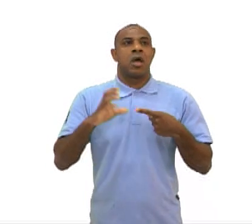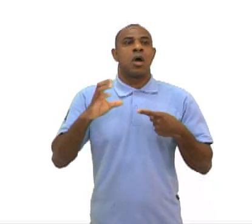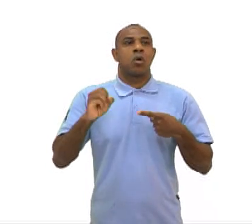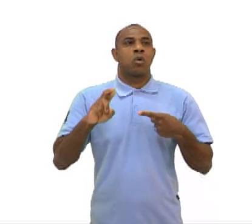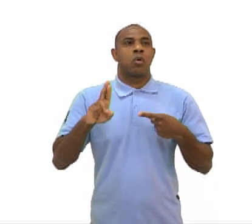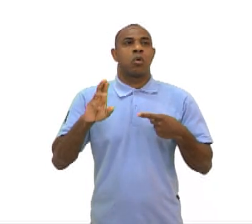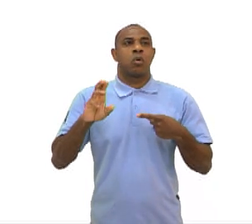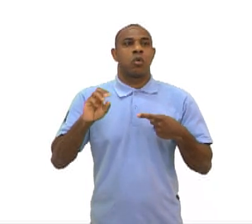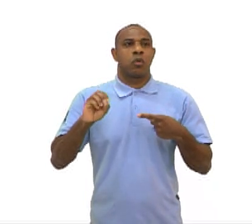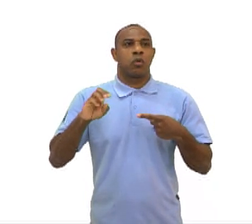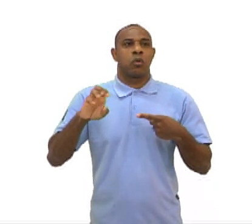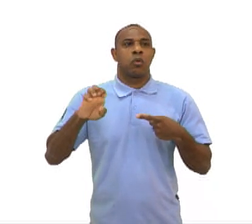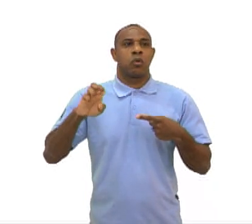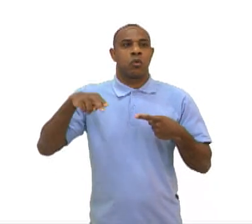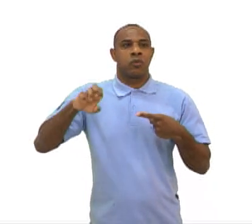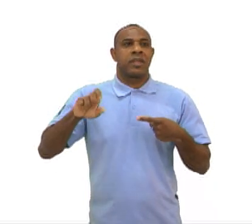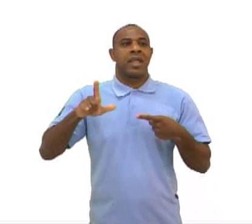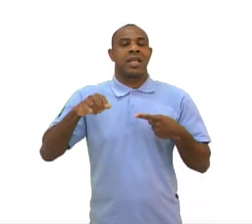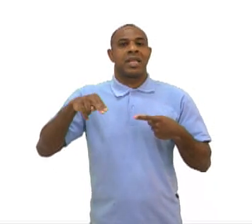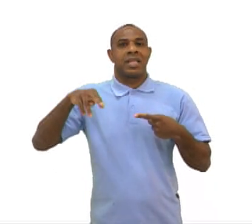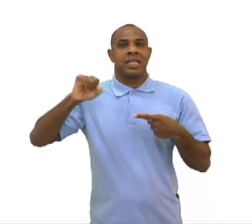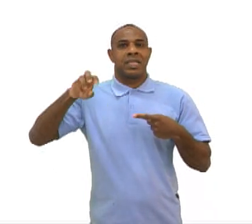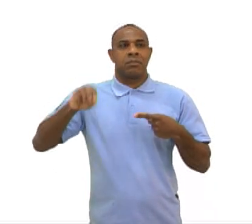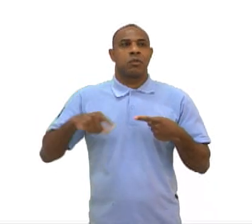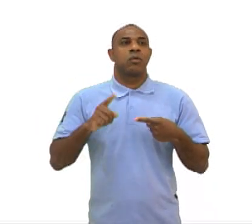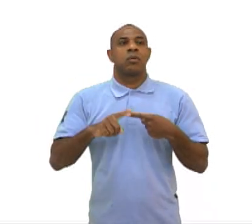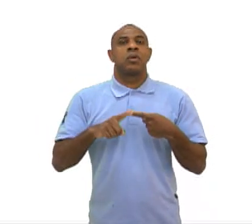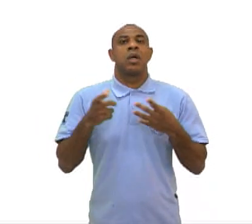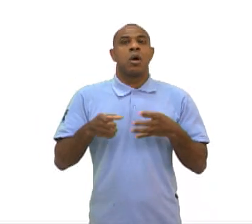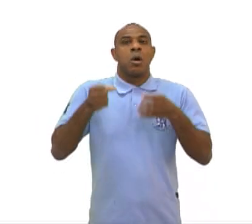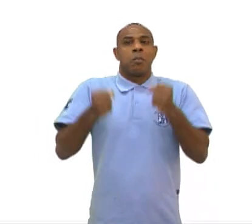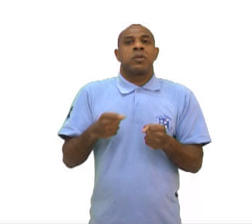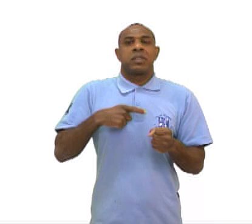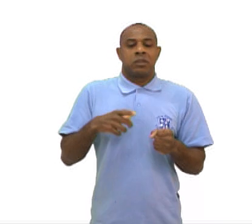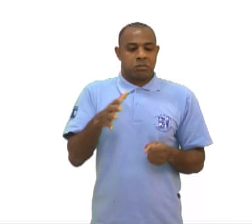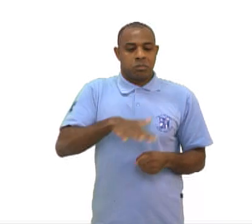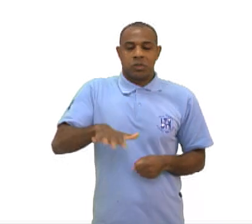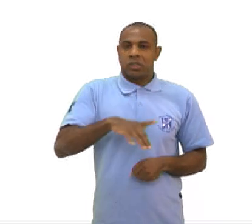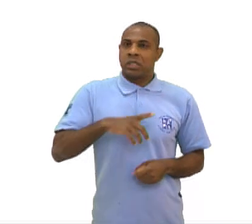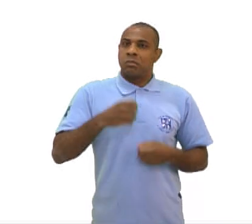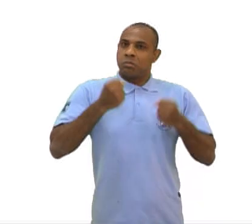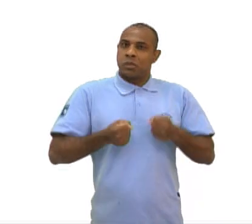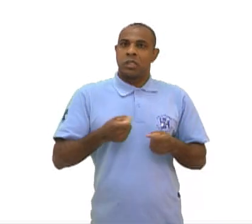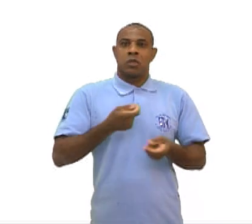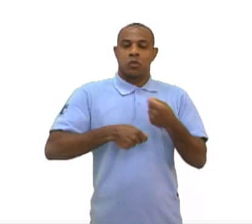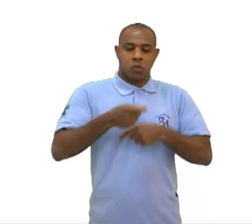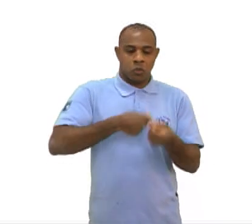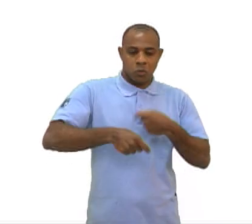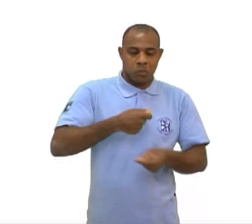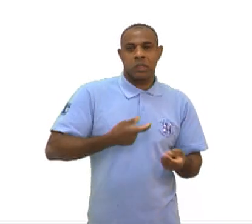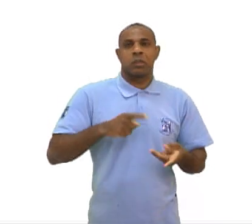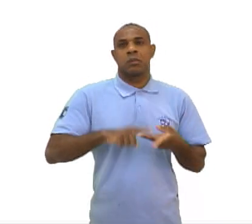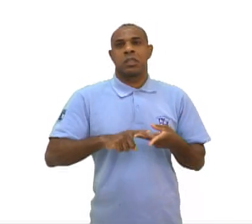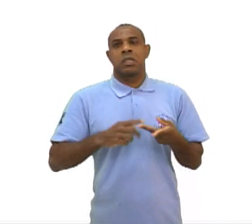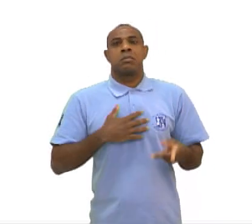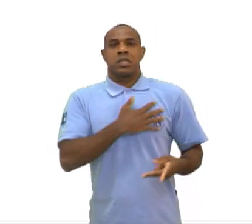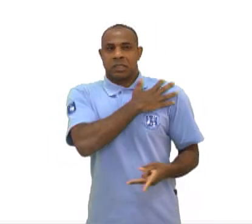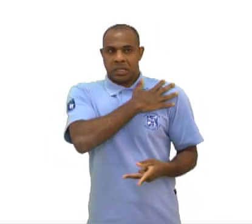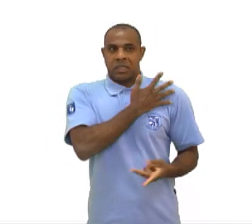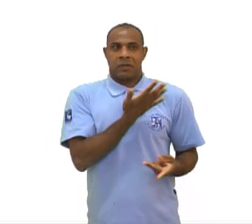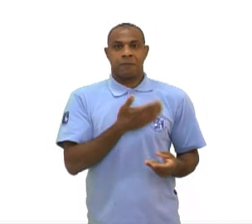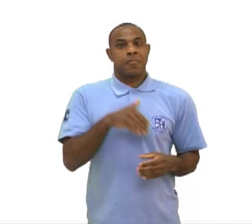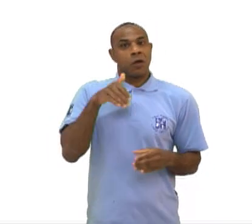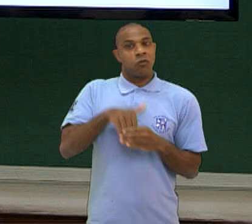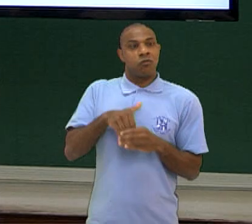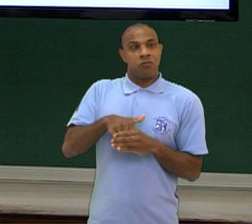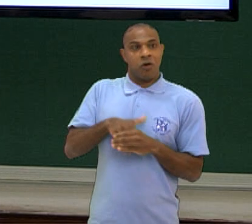Os coronéis, que são lá essas figuras do poder local que detêm um poder político, econômico e militar. O voto